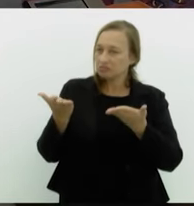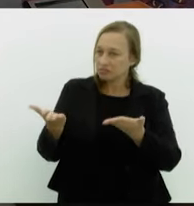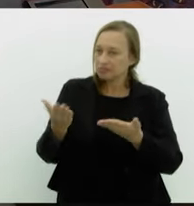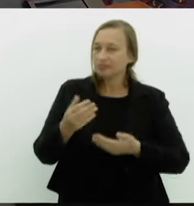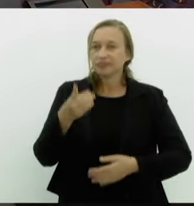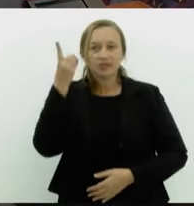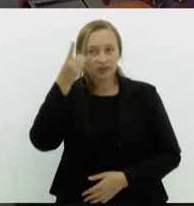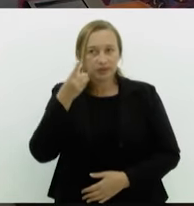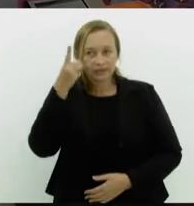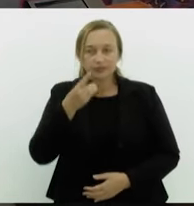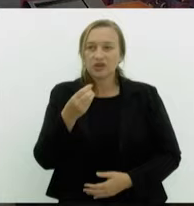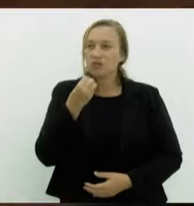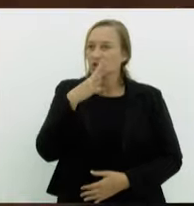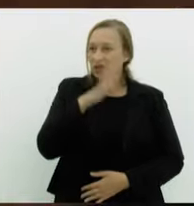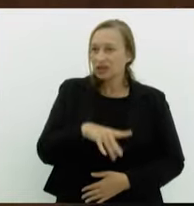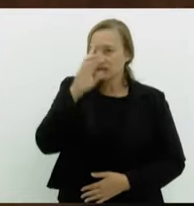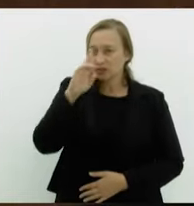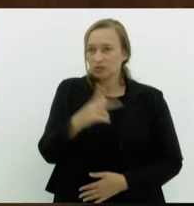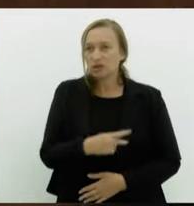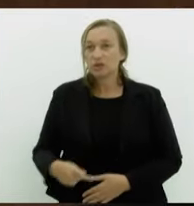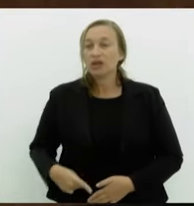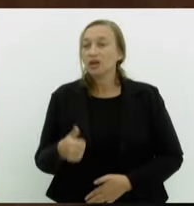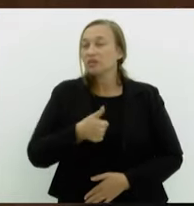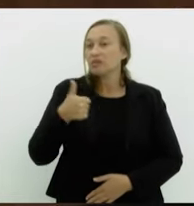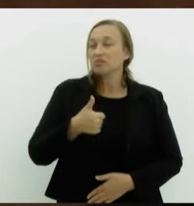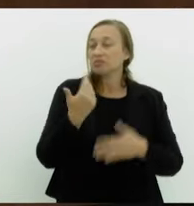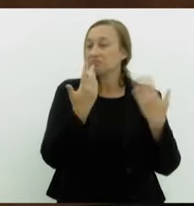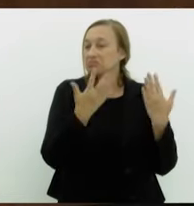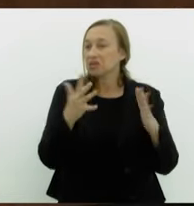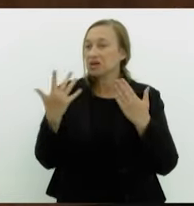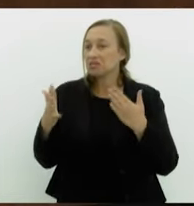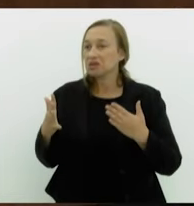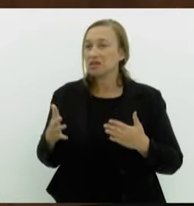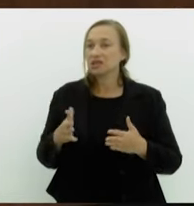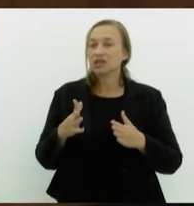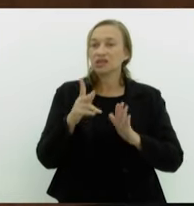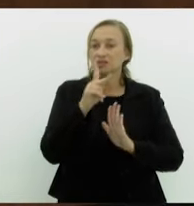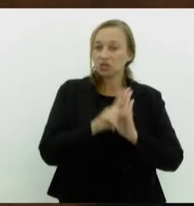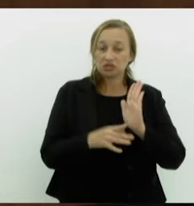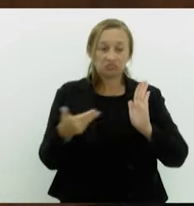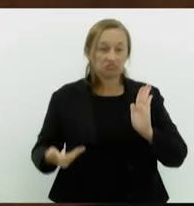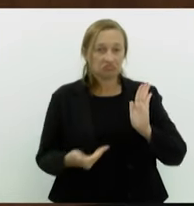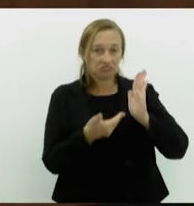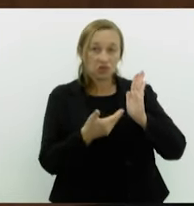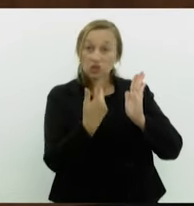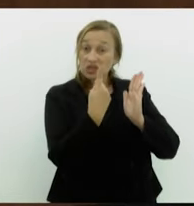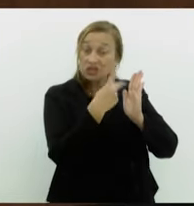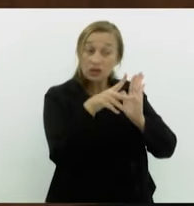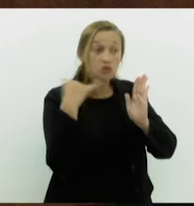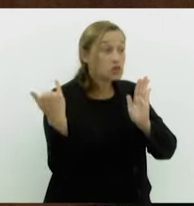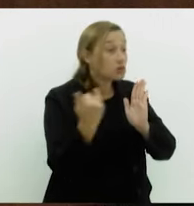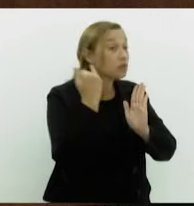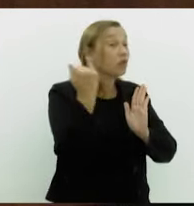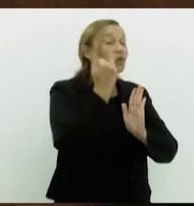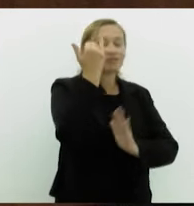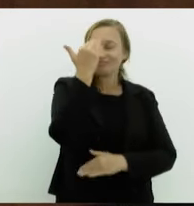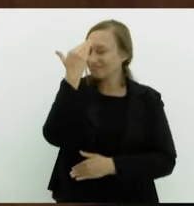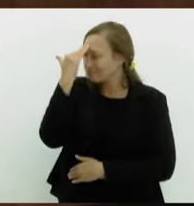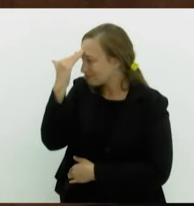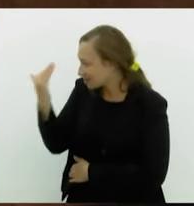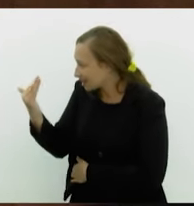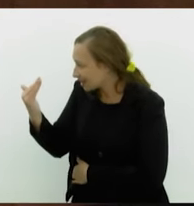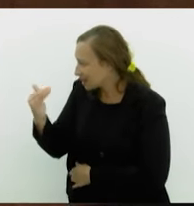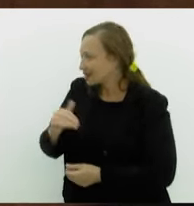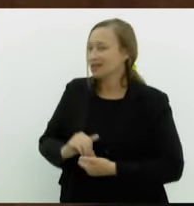Munir Neto. Boa tarde, presidente. Primeiro, elogiar esse projeto de sua autoria, muito importante para